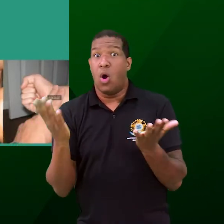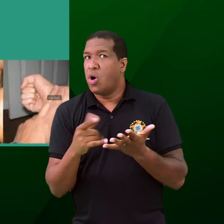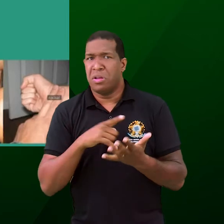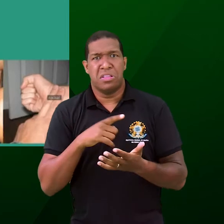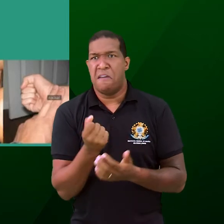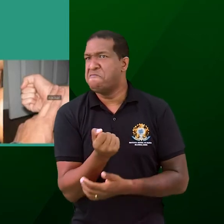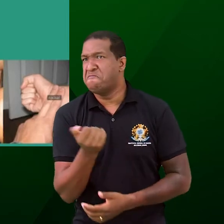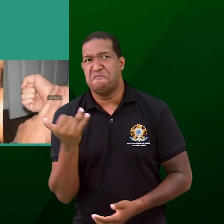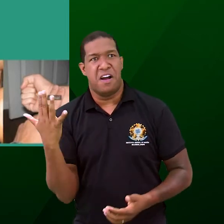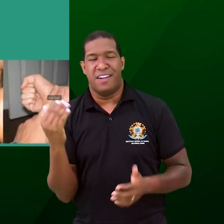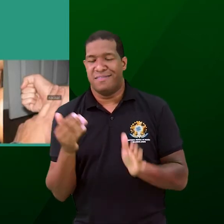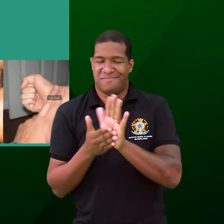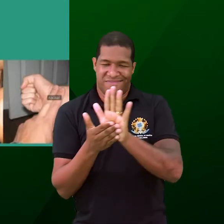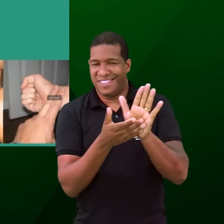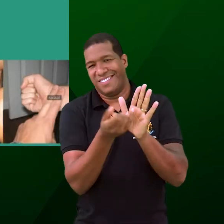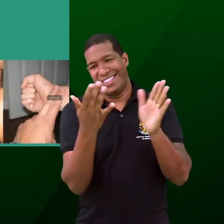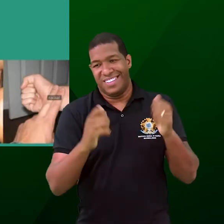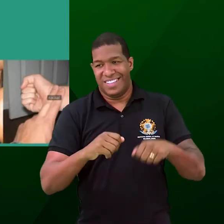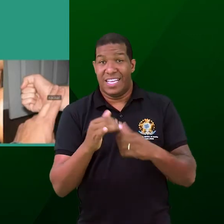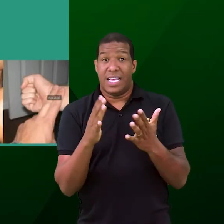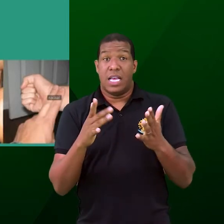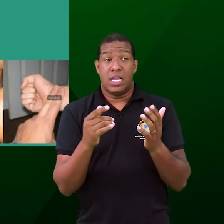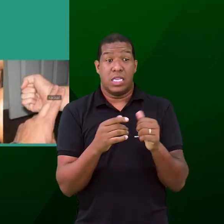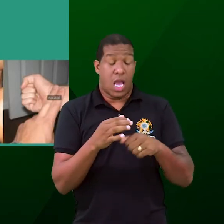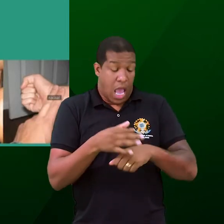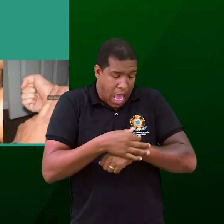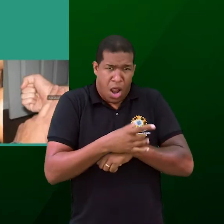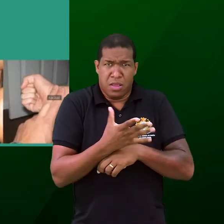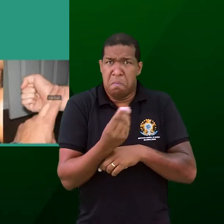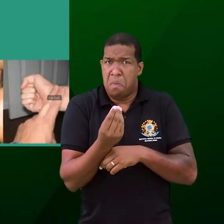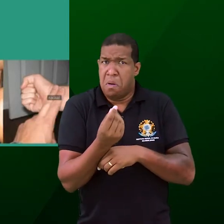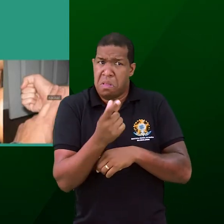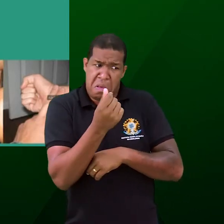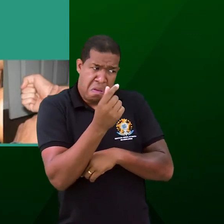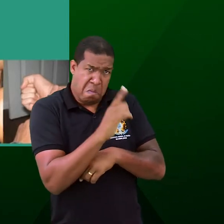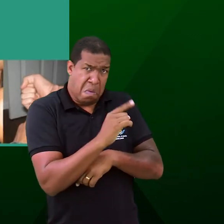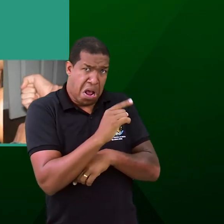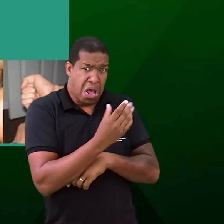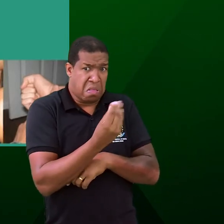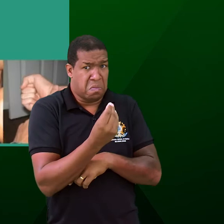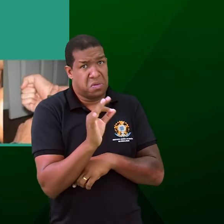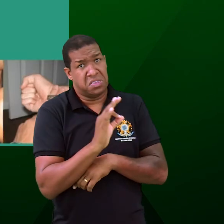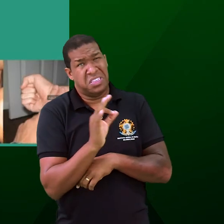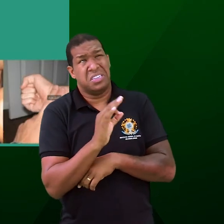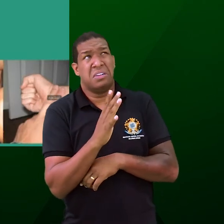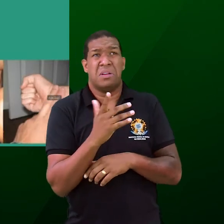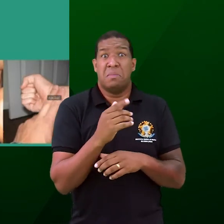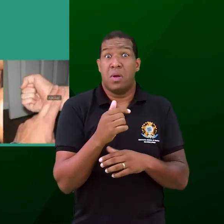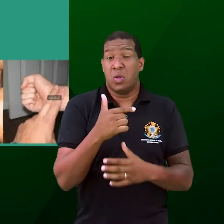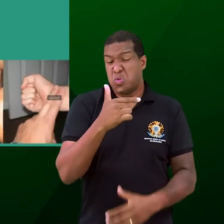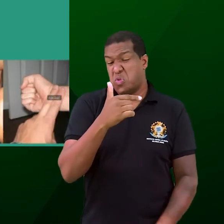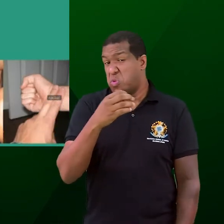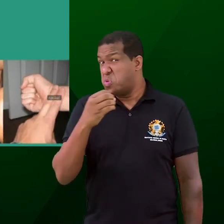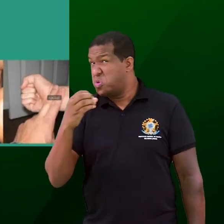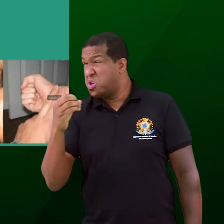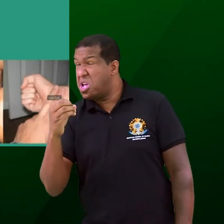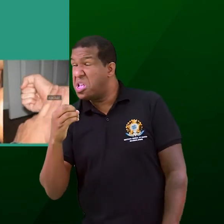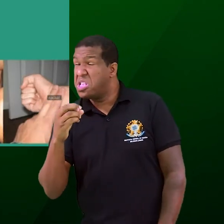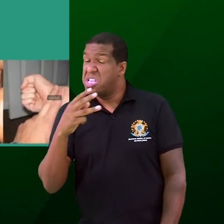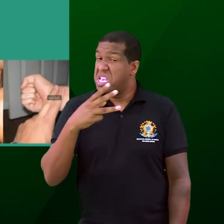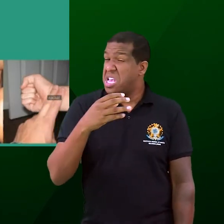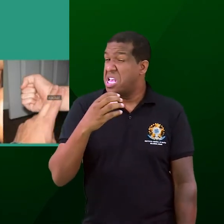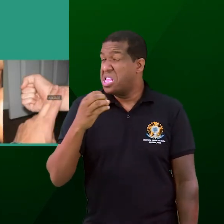precisa dar uma segurada, quando que a gente precisa de um descanso, quando que a gente pode, opa, agora eu posso dar uma intensidade um pouco maior, posso